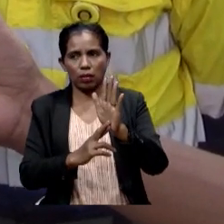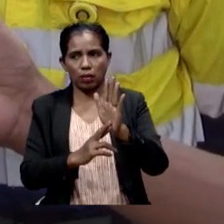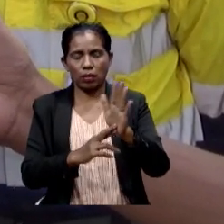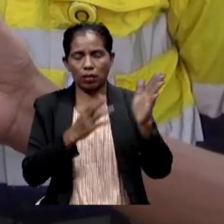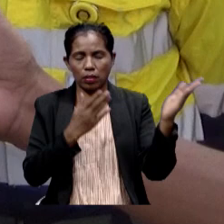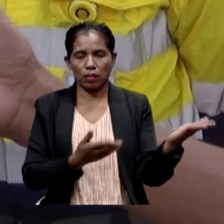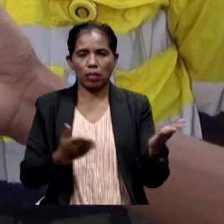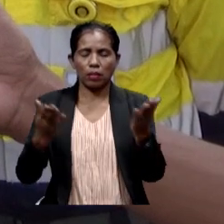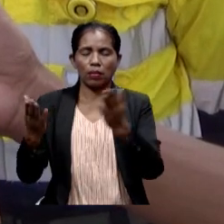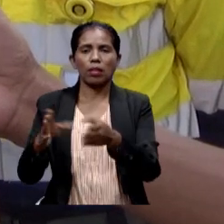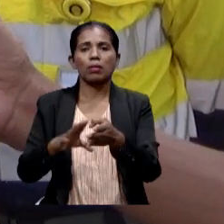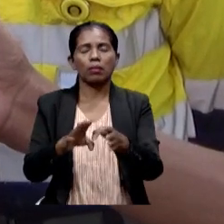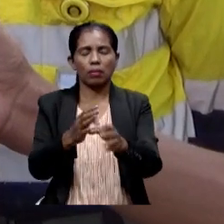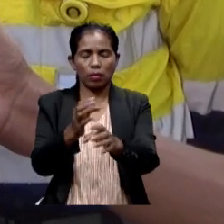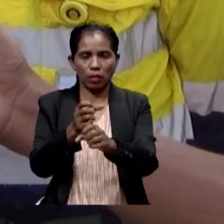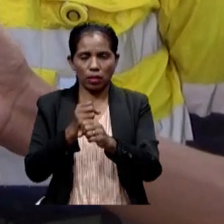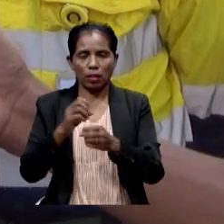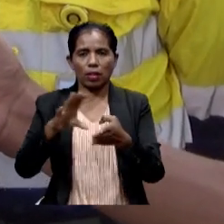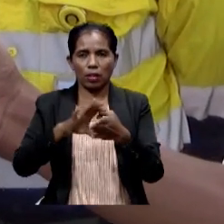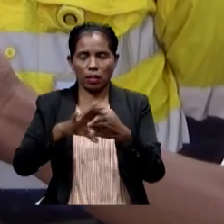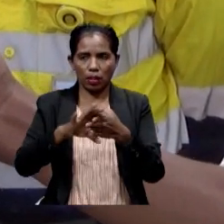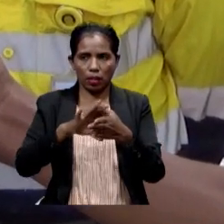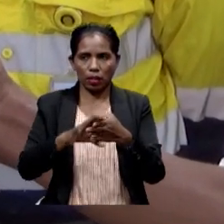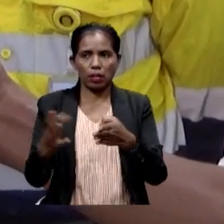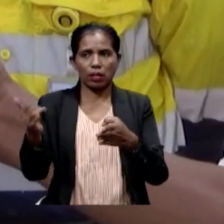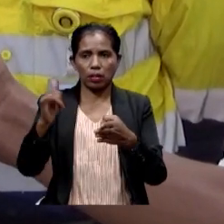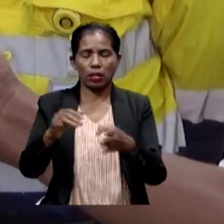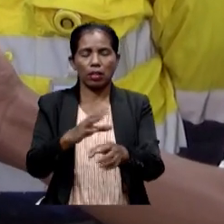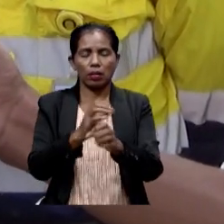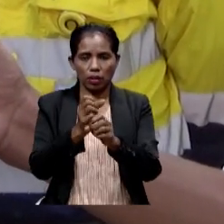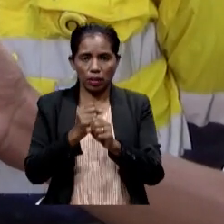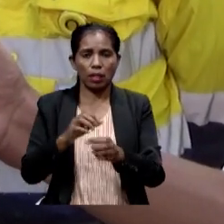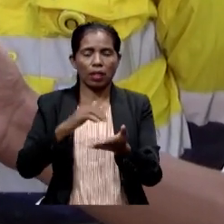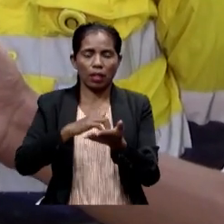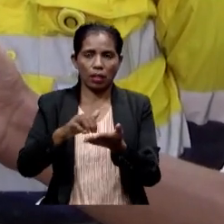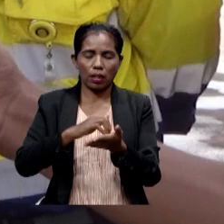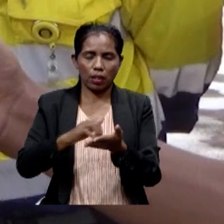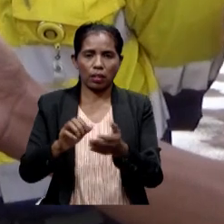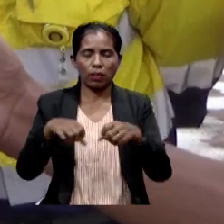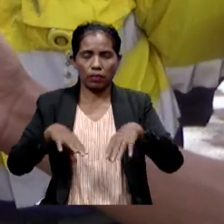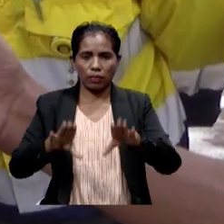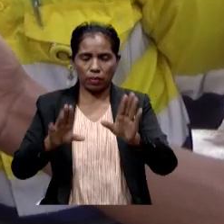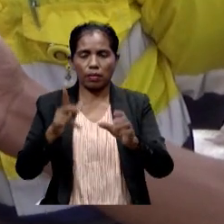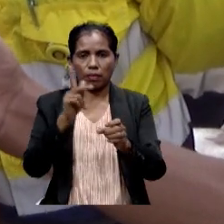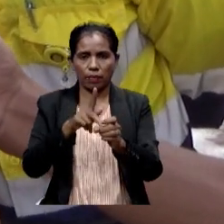recomenda a reta licença. Em breve, se reta a licença para duração de 10 anos.